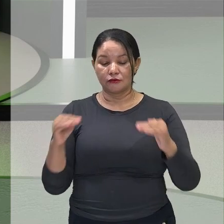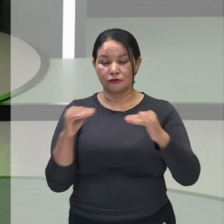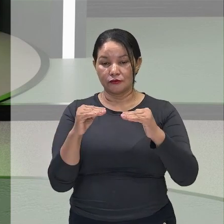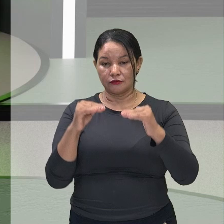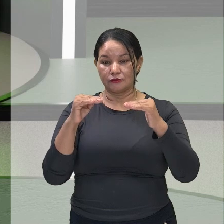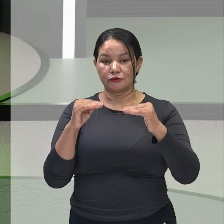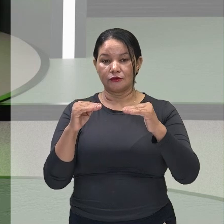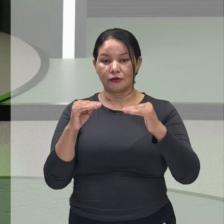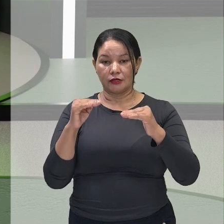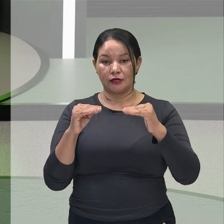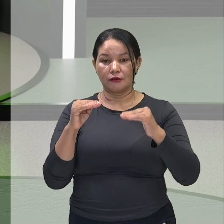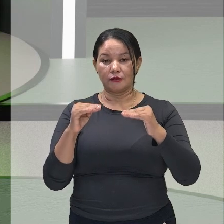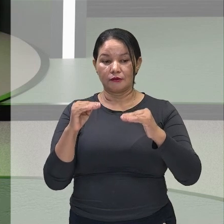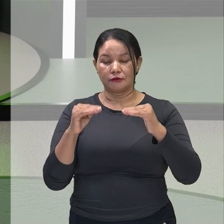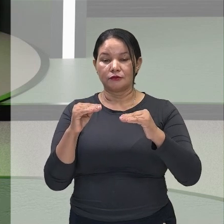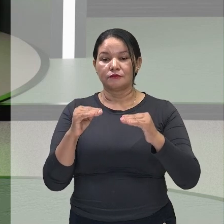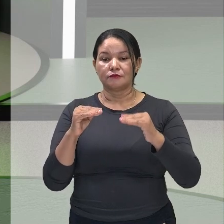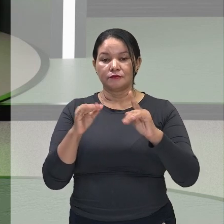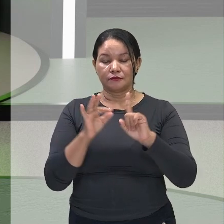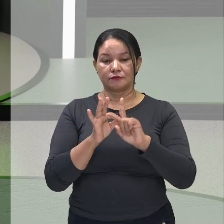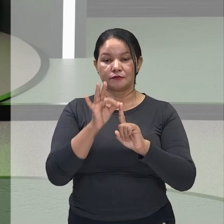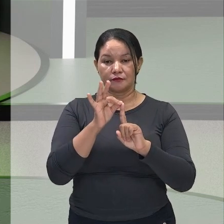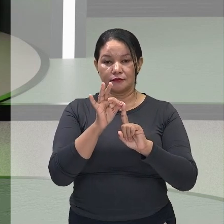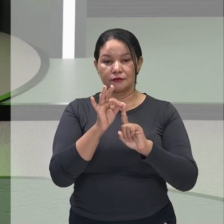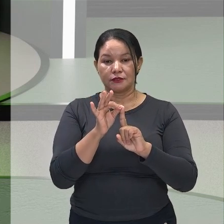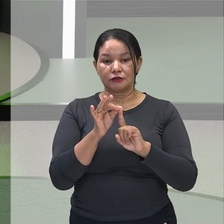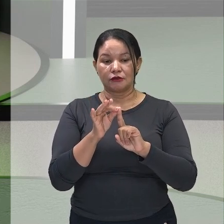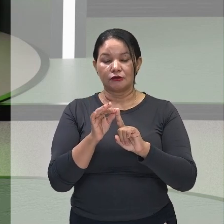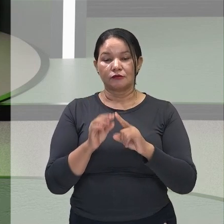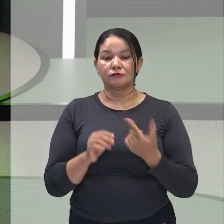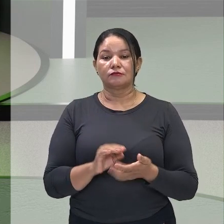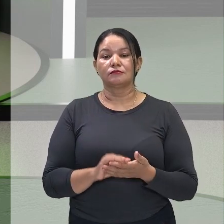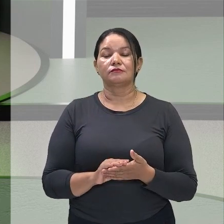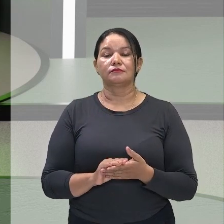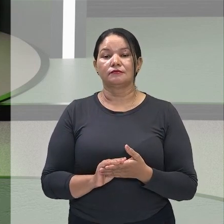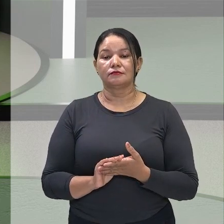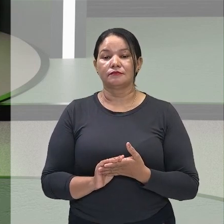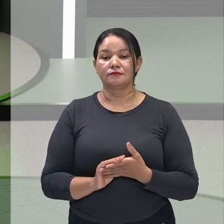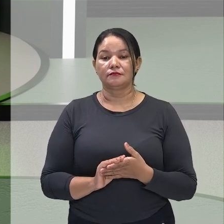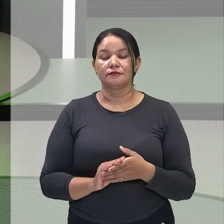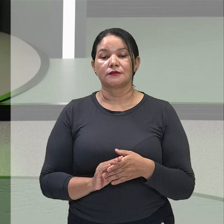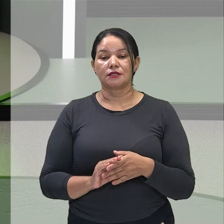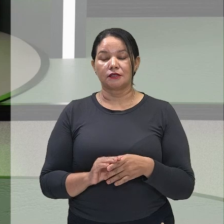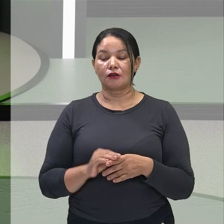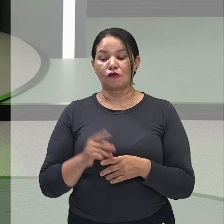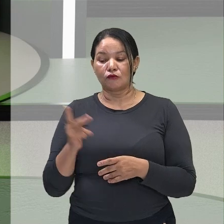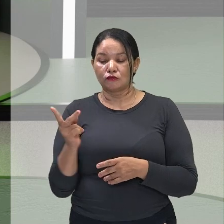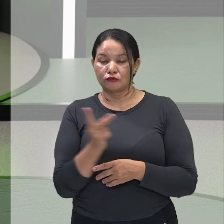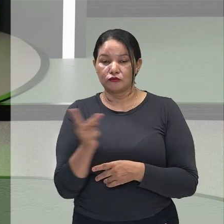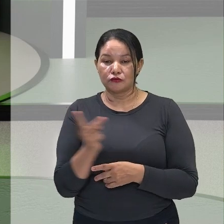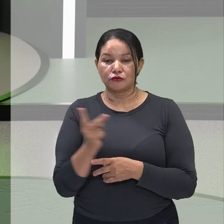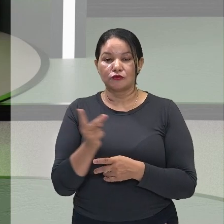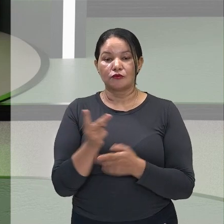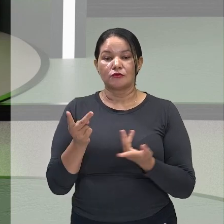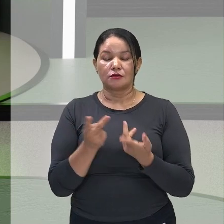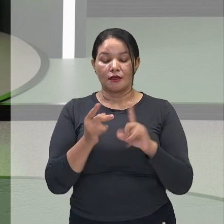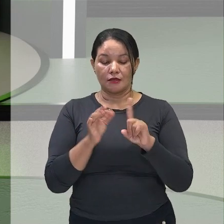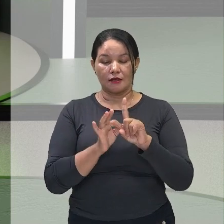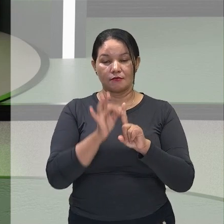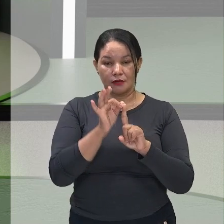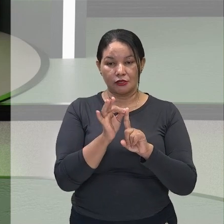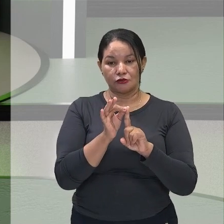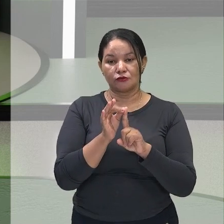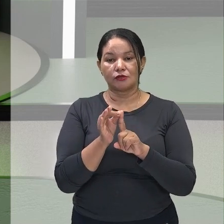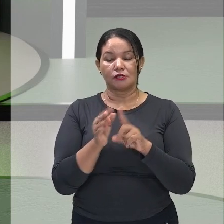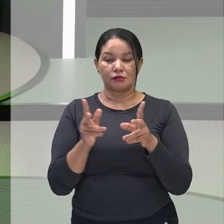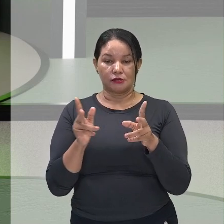um equilíbrio térmico, ou seja, os dois corpos ficarem numa mesma temperatura. O